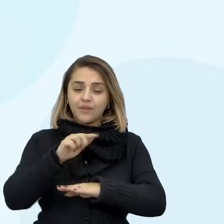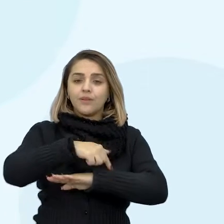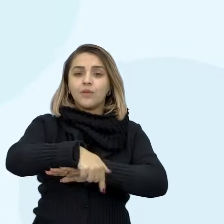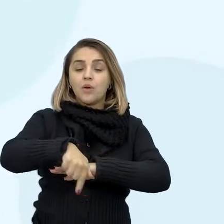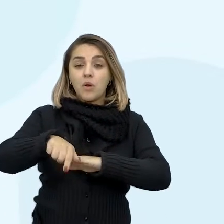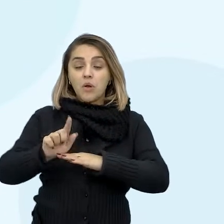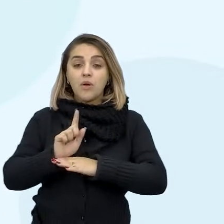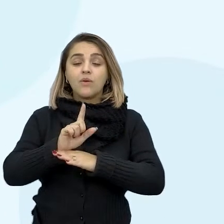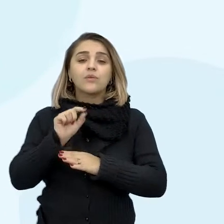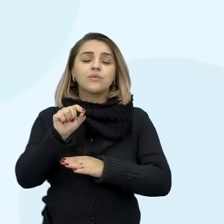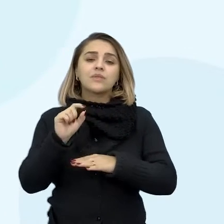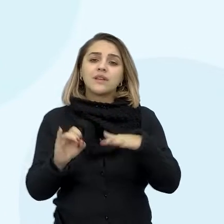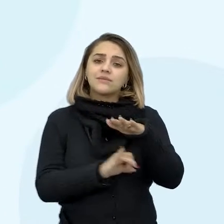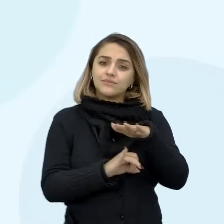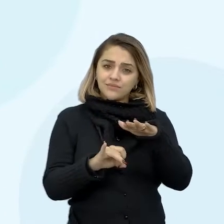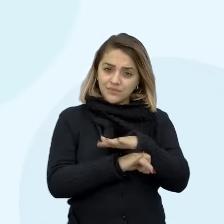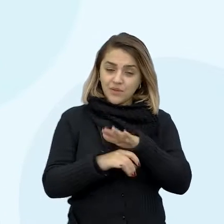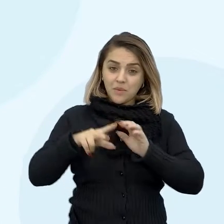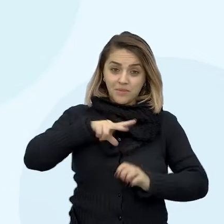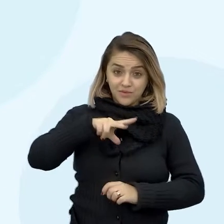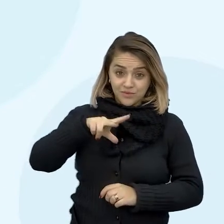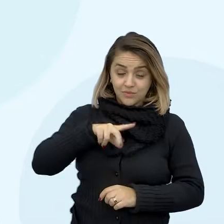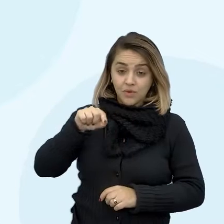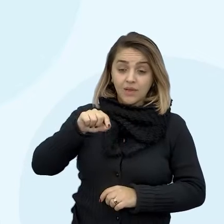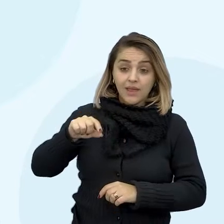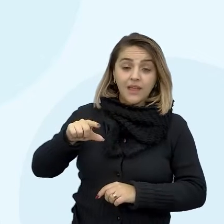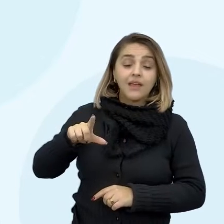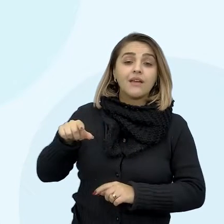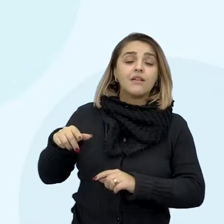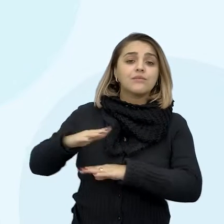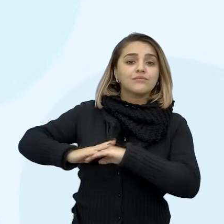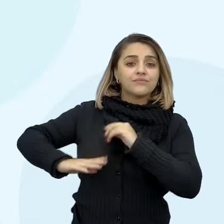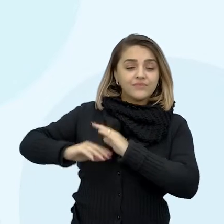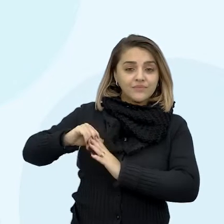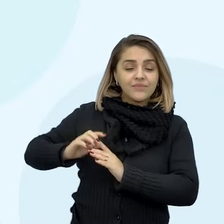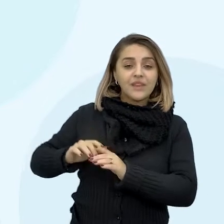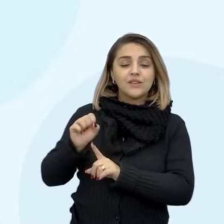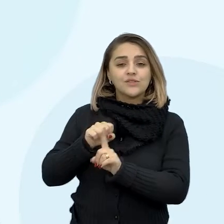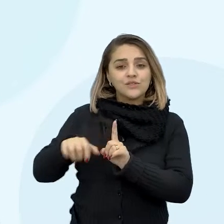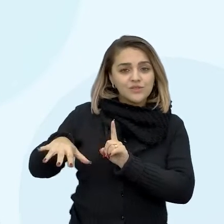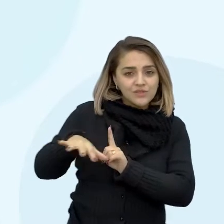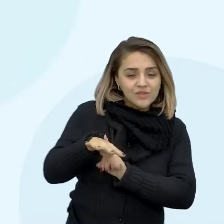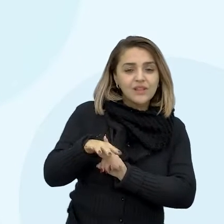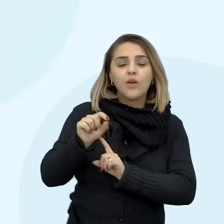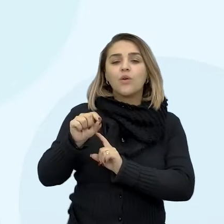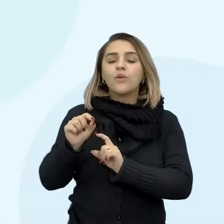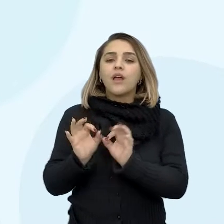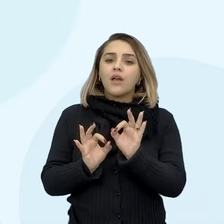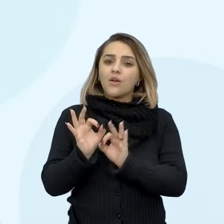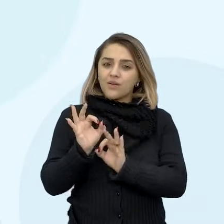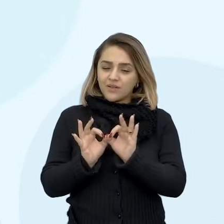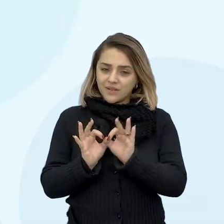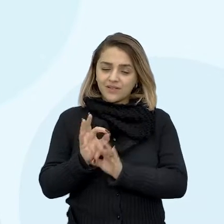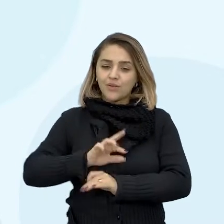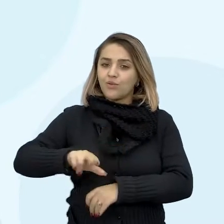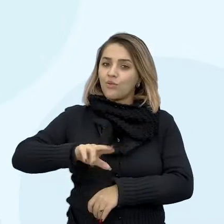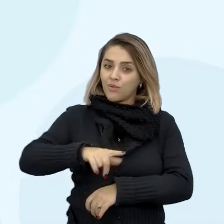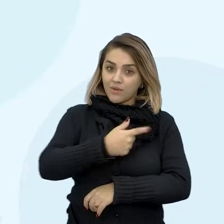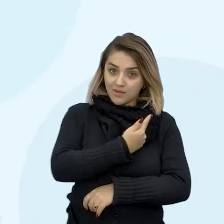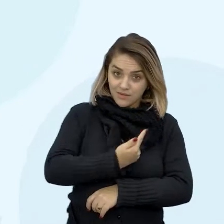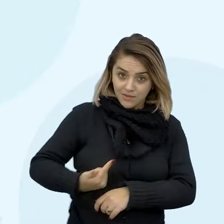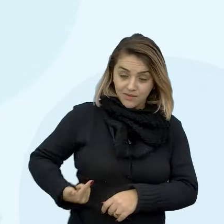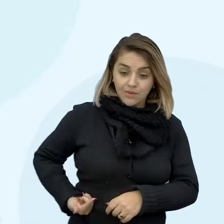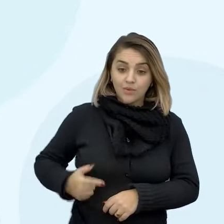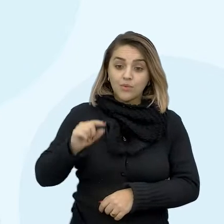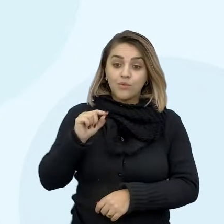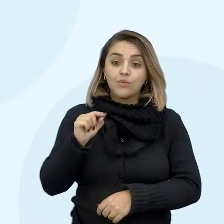privadas geridas pela sociedade civil. Vamos lembrar, são organizações não governamentais, é